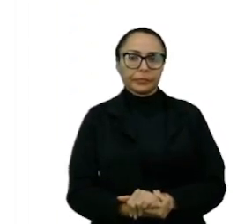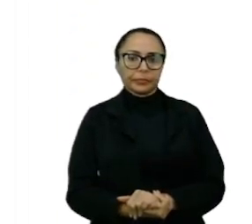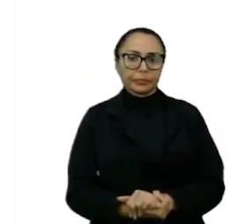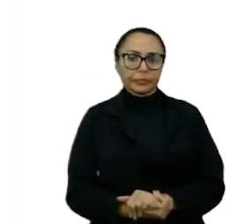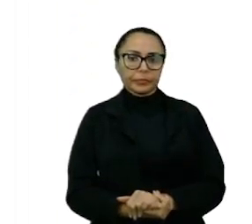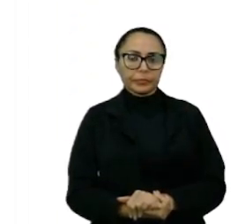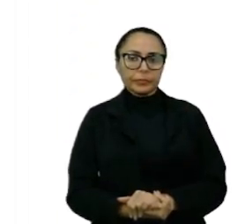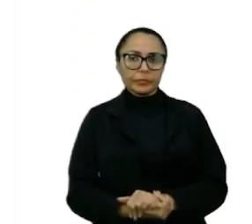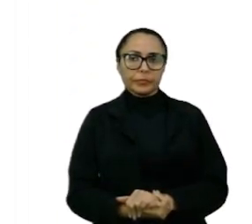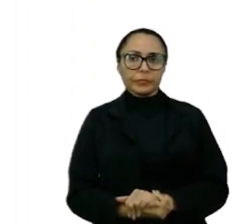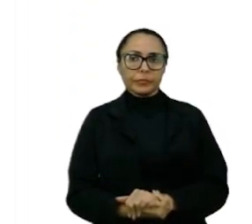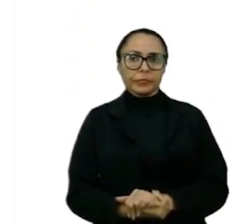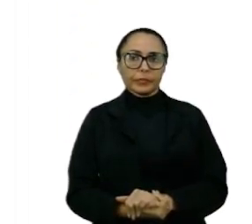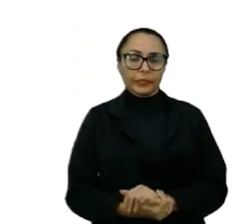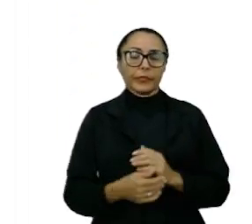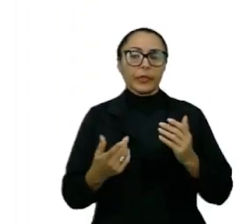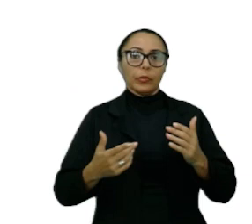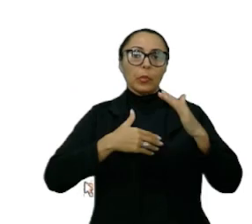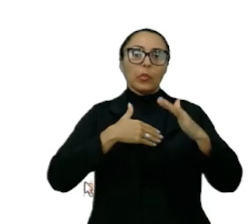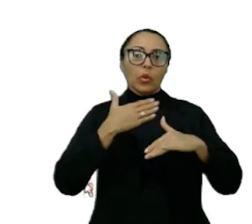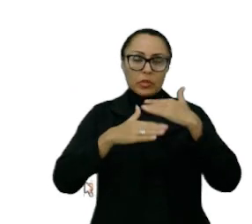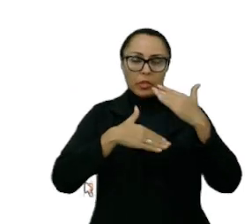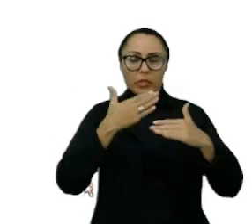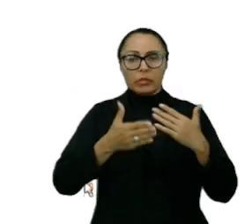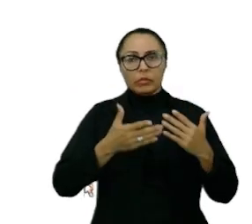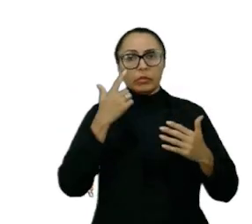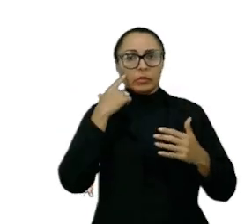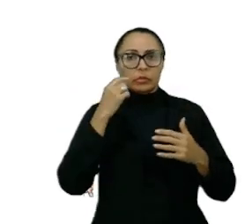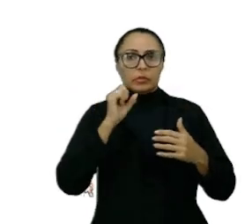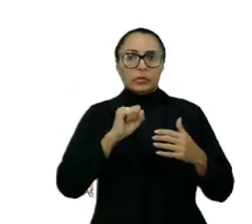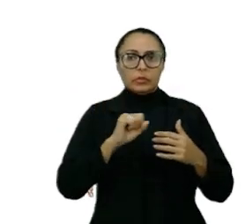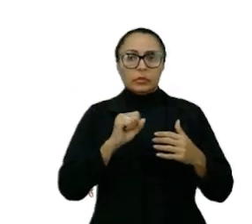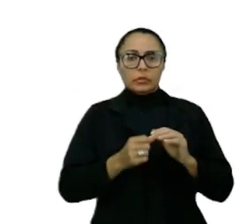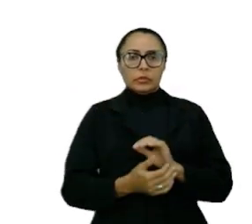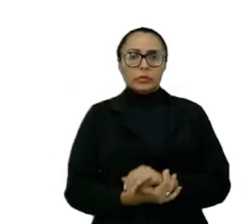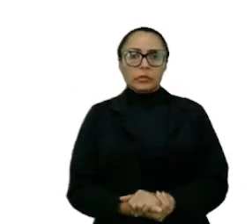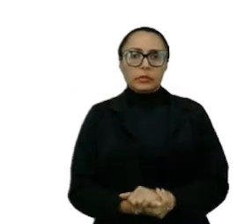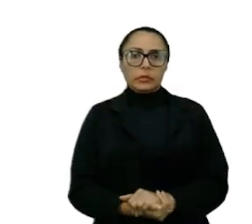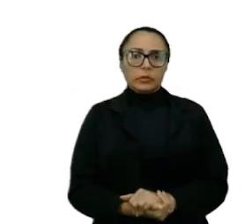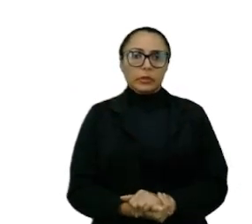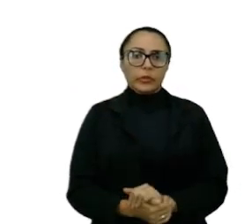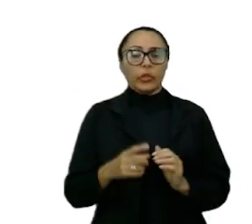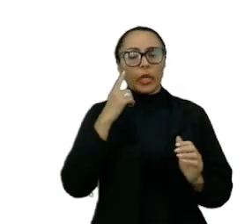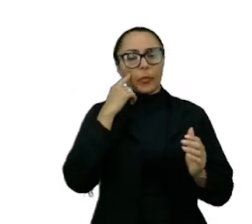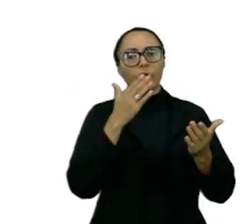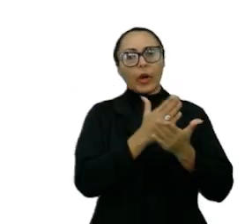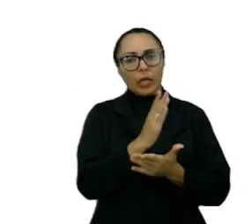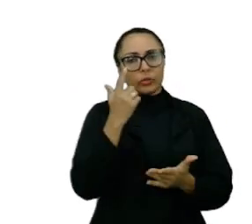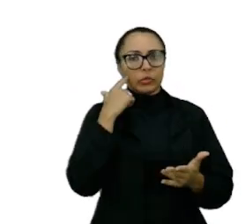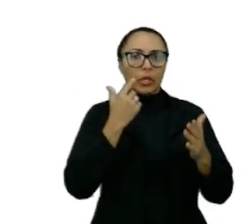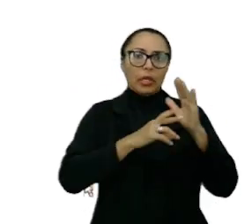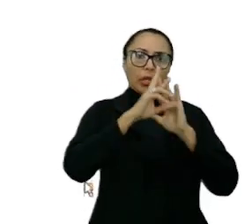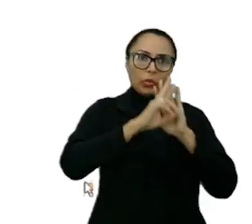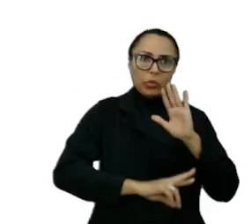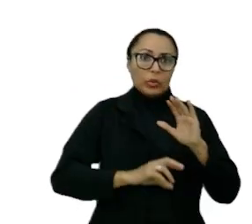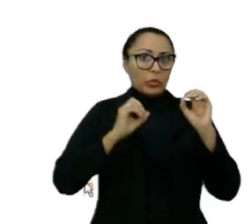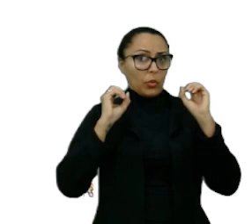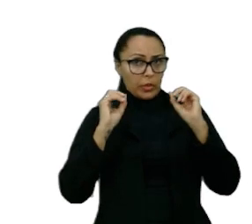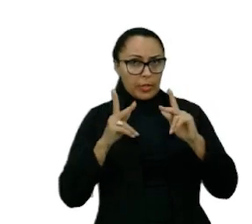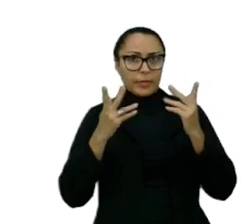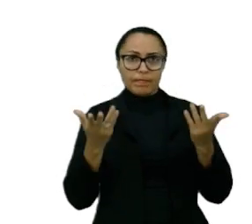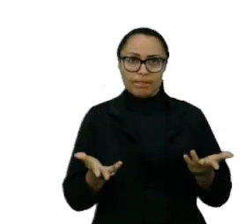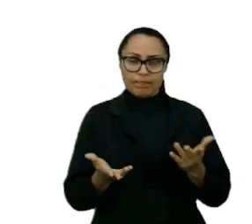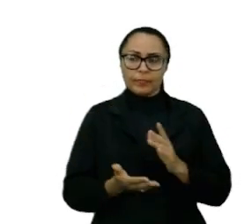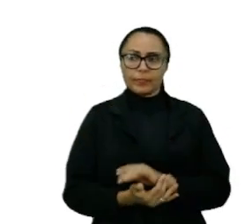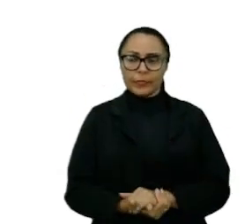Então, o processo de certificação, como ele foi aprovado o relatório, está tudo ok.